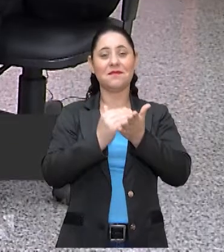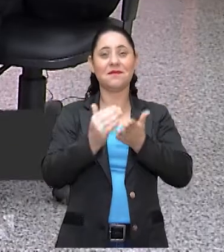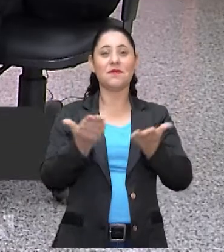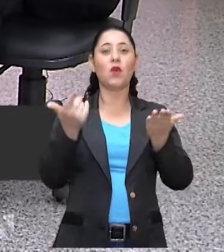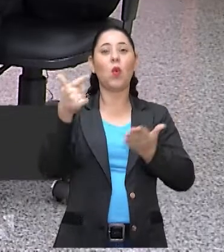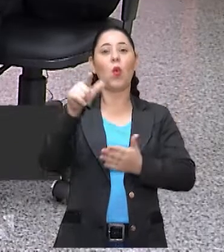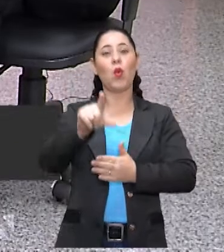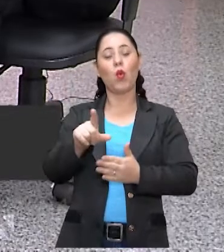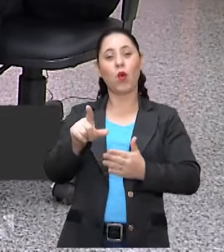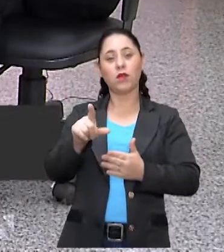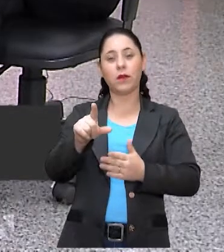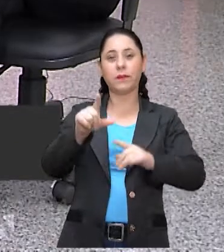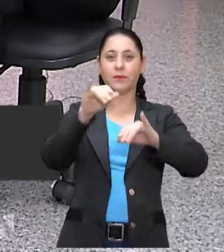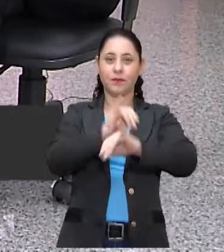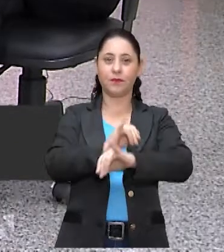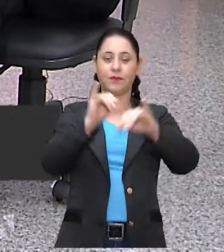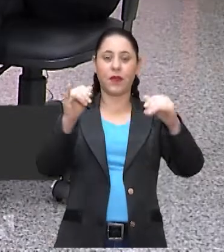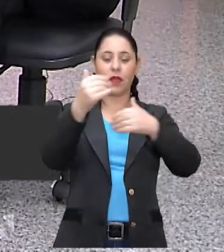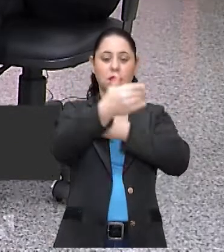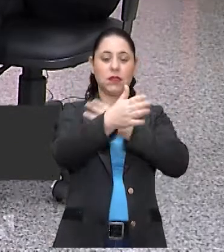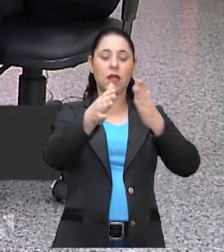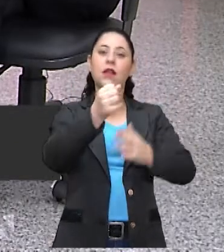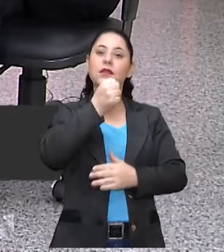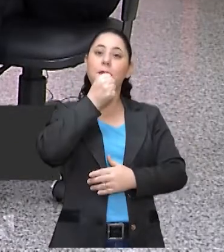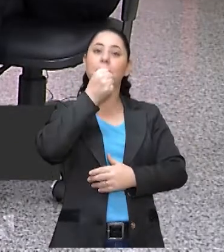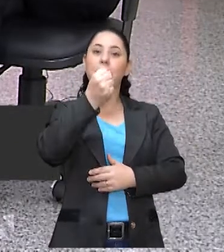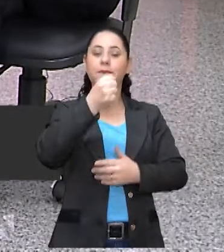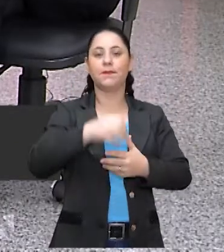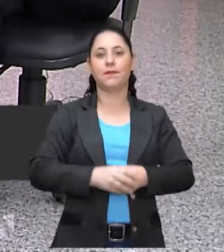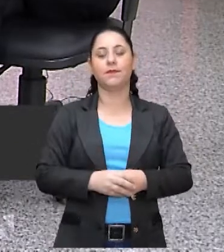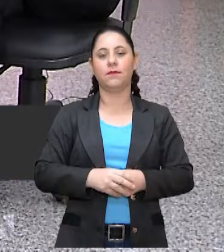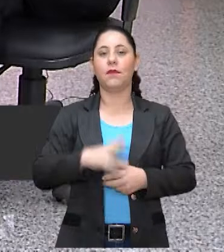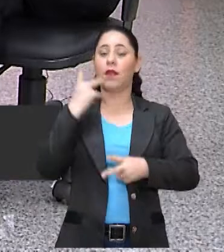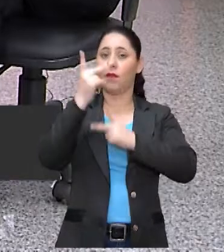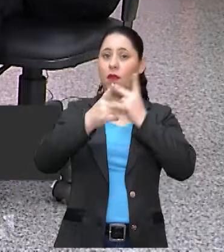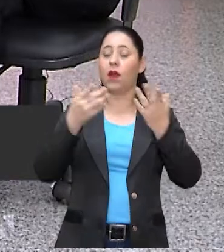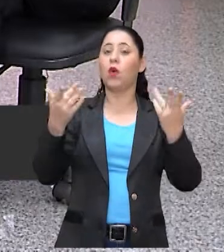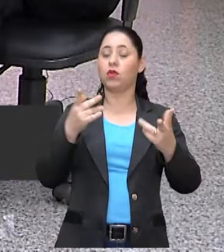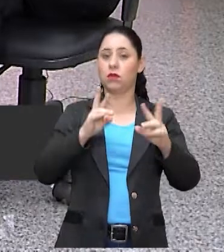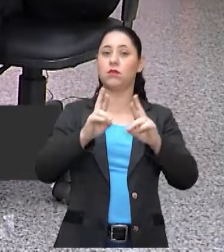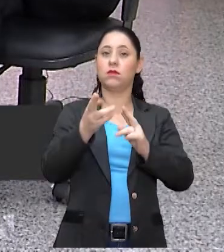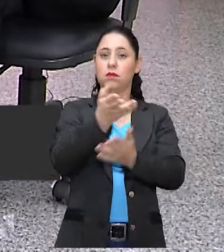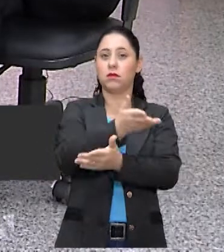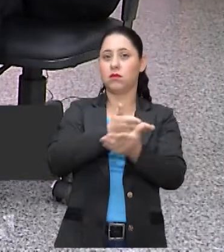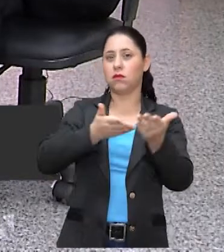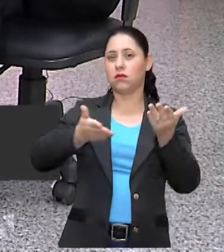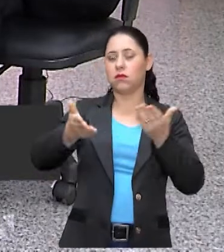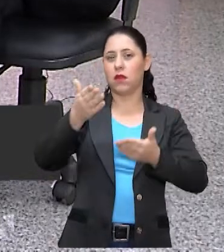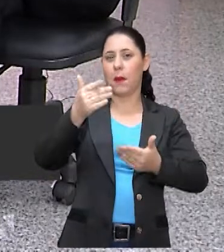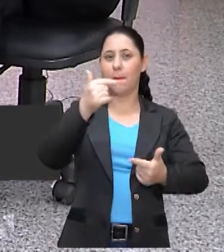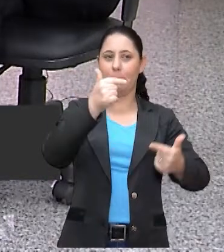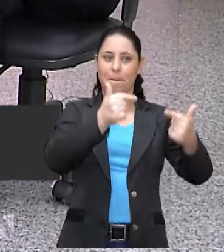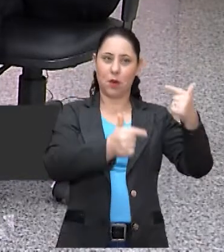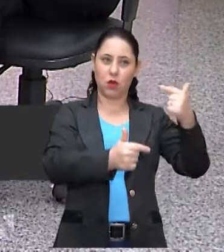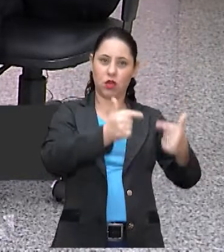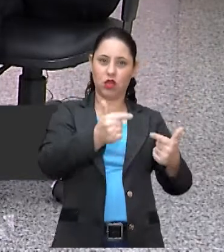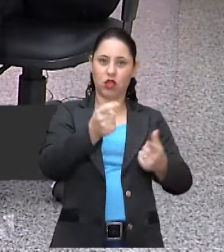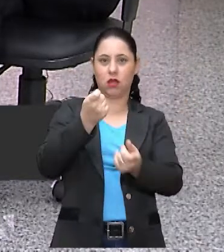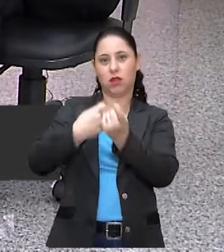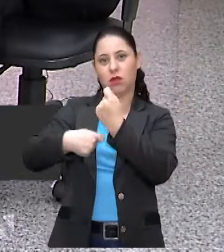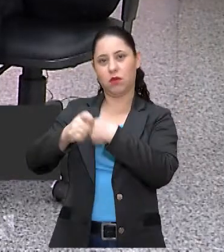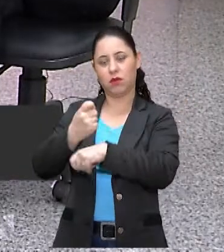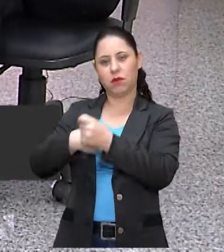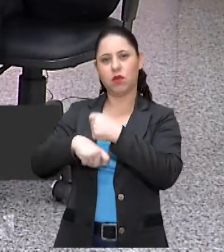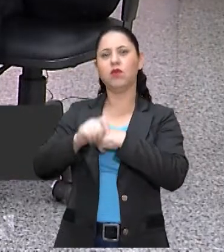Olá, começa mais uma edição do programa Sala de Imprensa. Vamos falar sobre as relações entre política